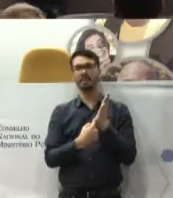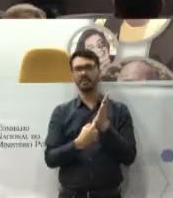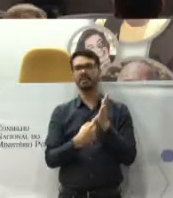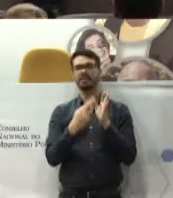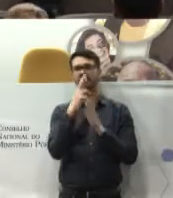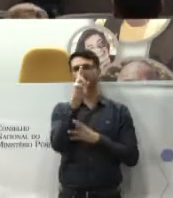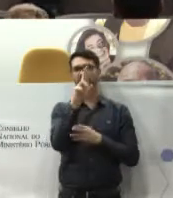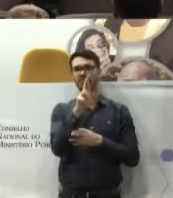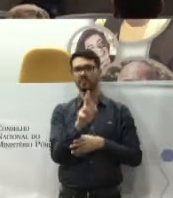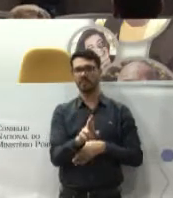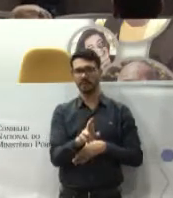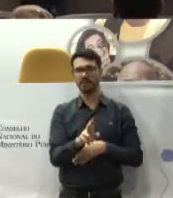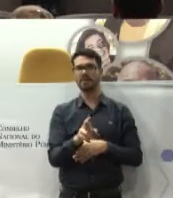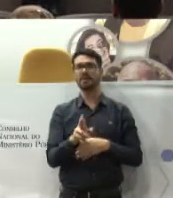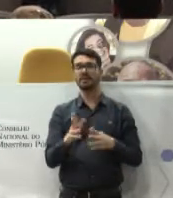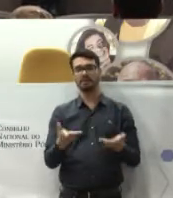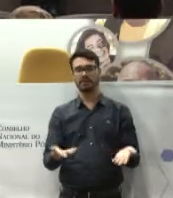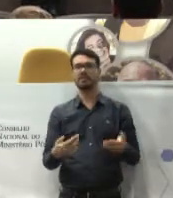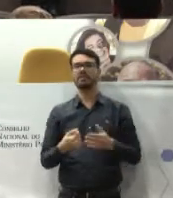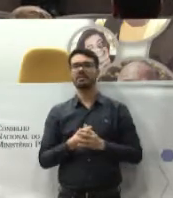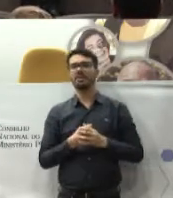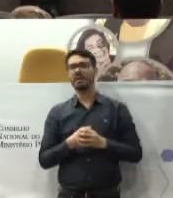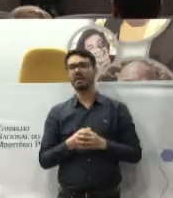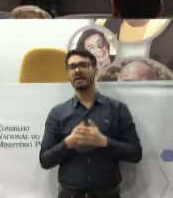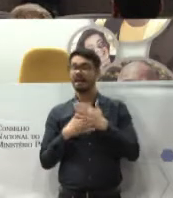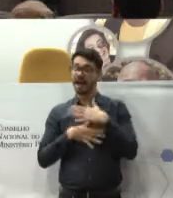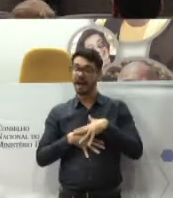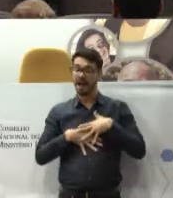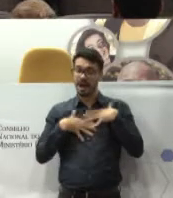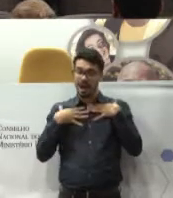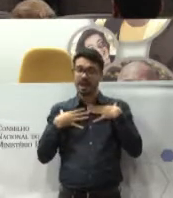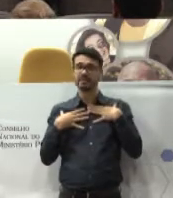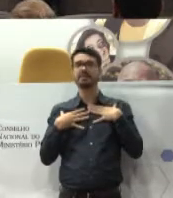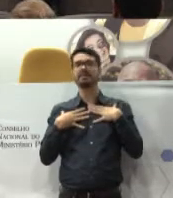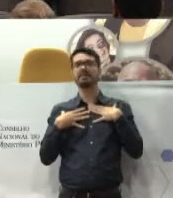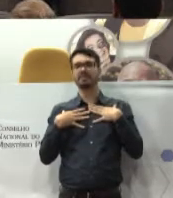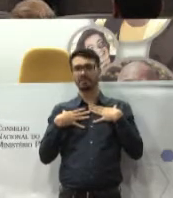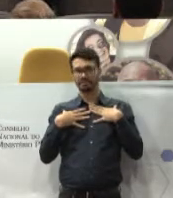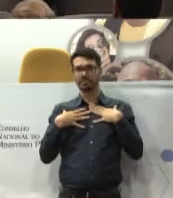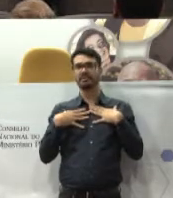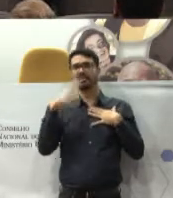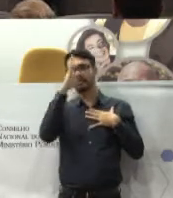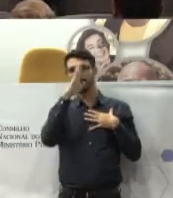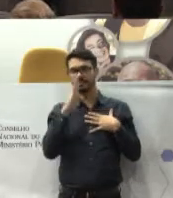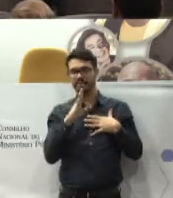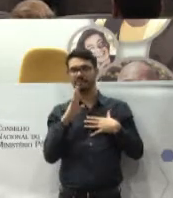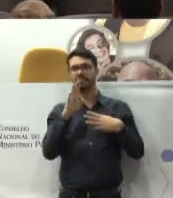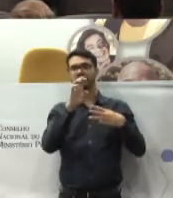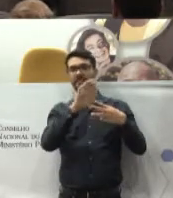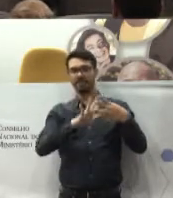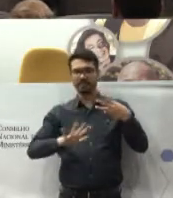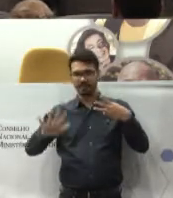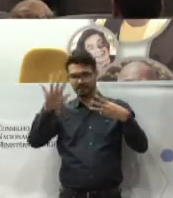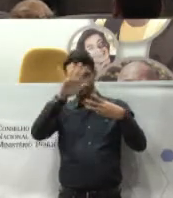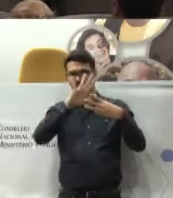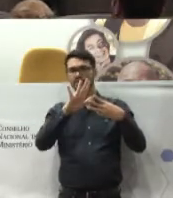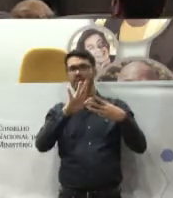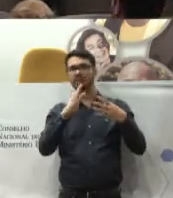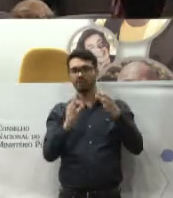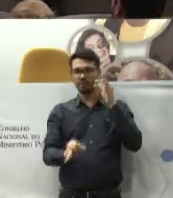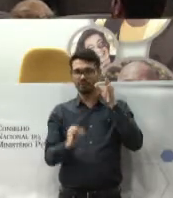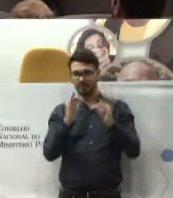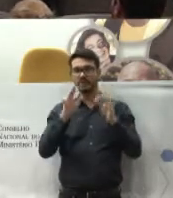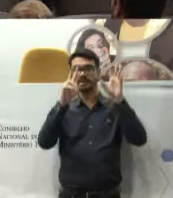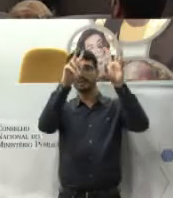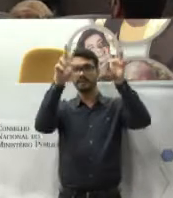para fazerem isso. E fica, assim, a enorme gratidão do Estado brasileiro de que tenha a participação efetiva do sistema judiciário num